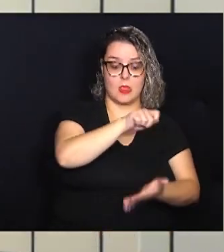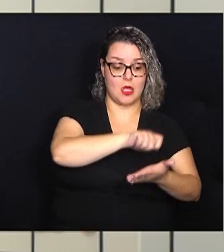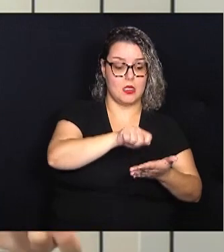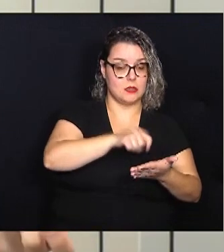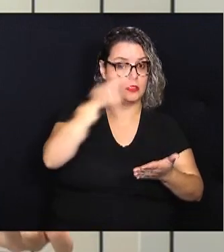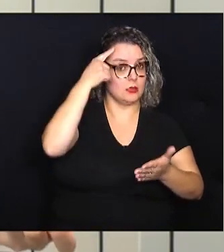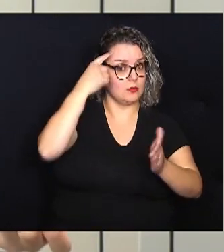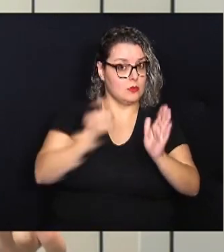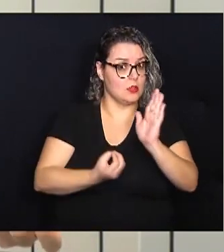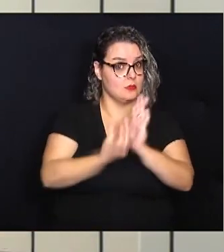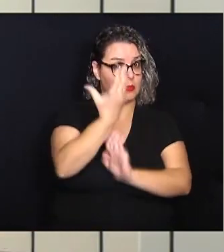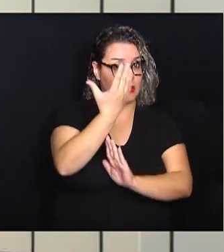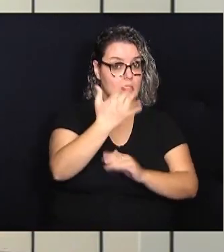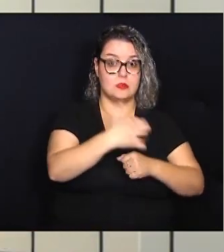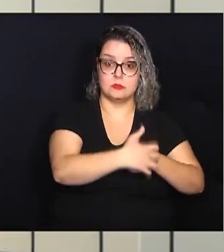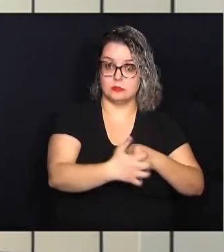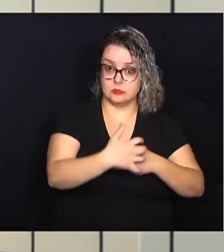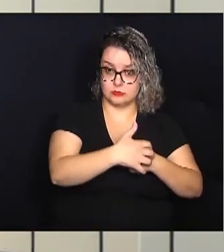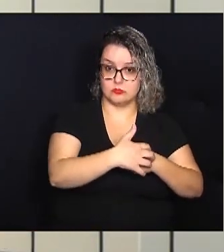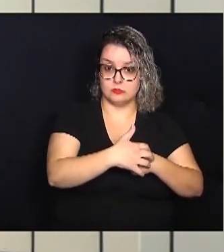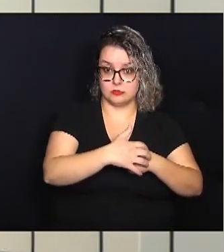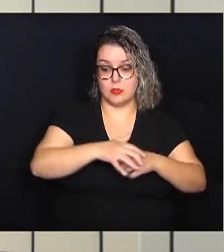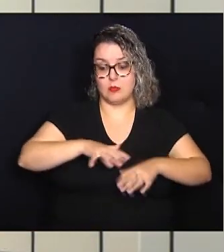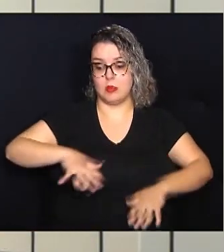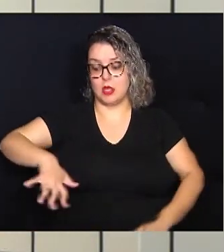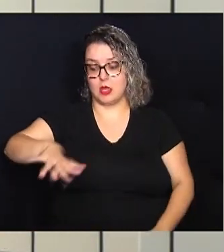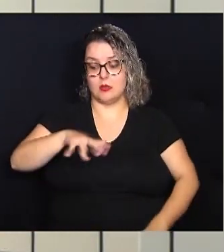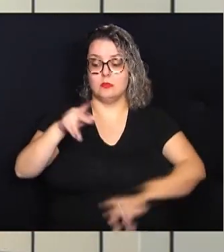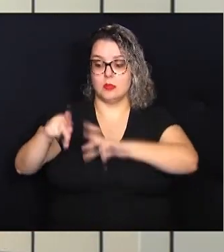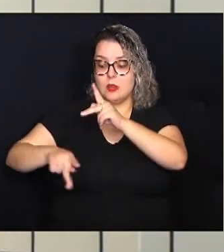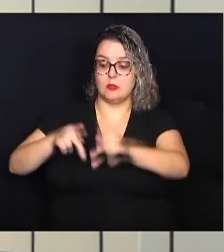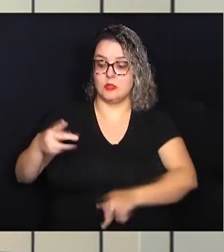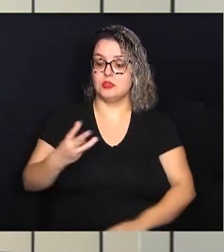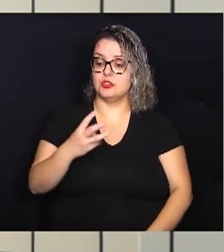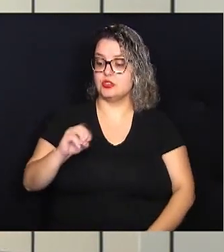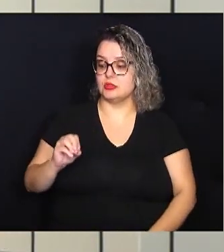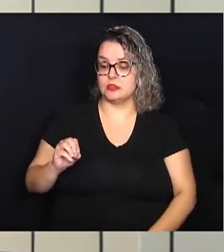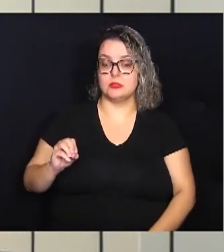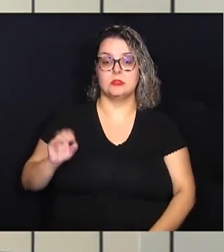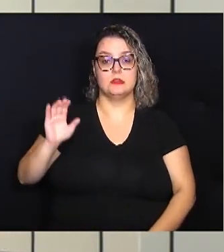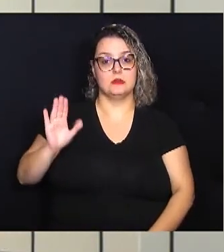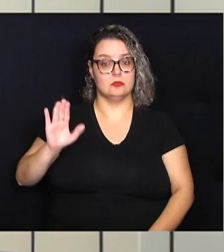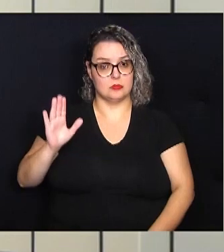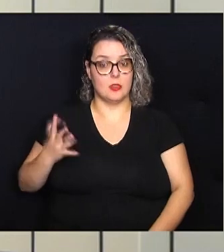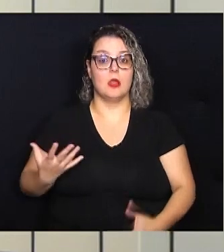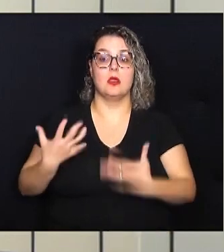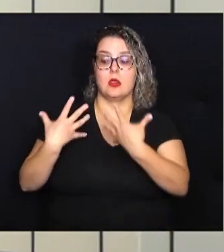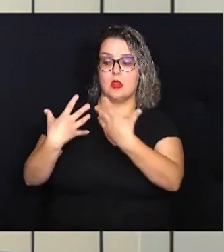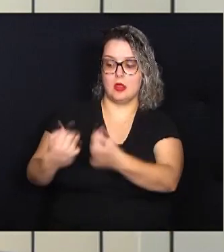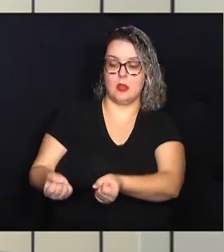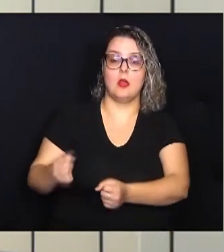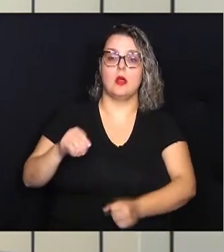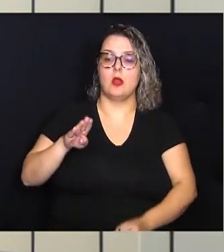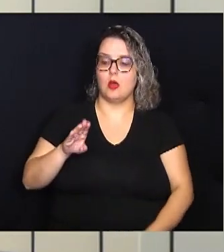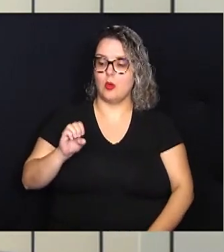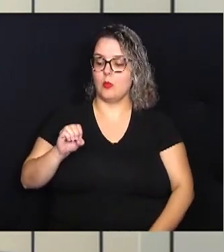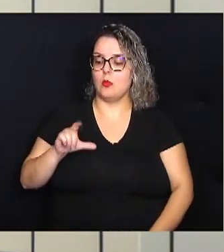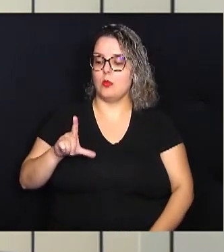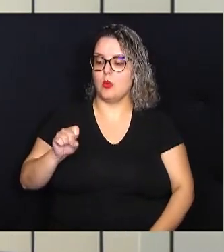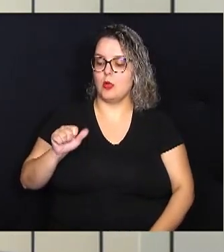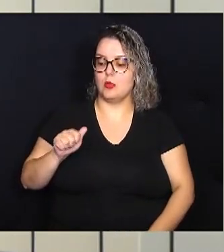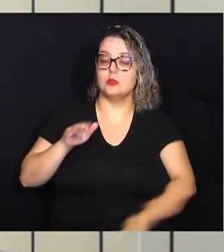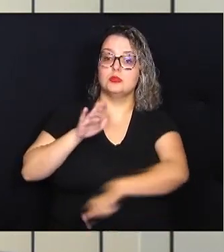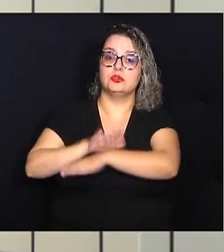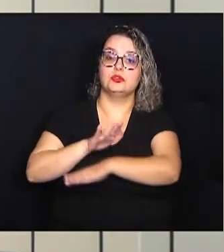criativa aos meios digitais para um público de 30 participantes que podem receber uma bolsa auxílio no